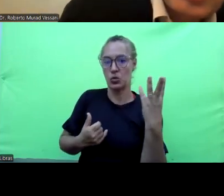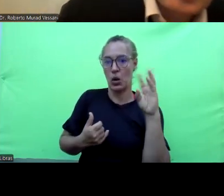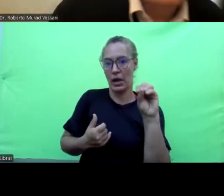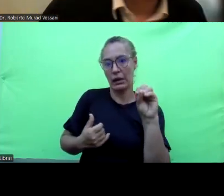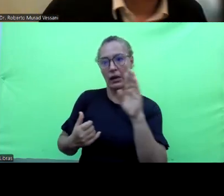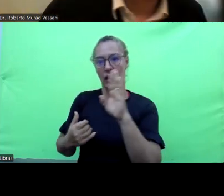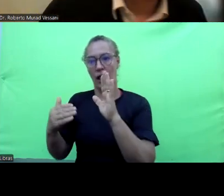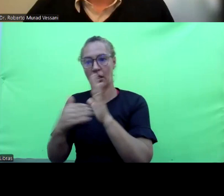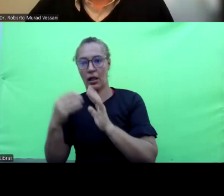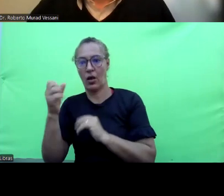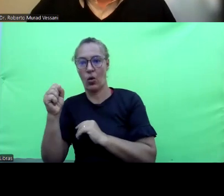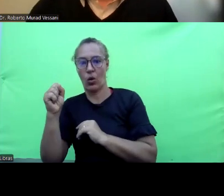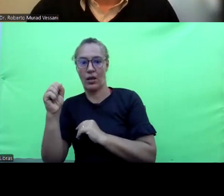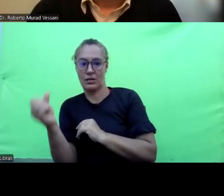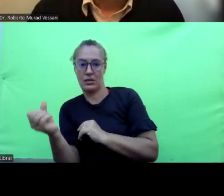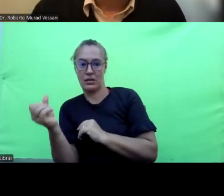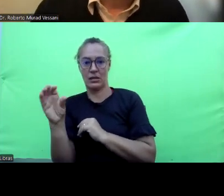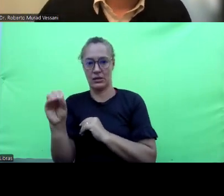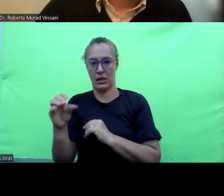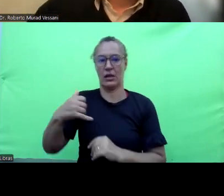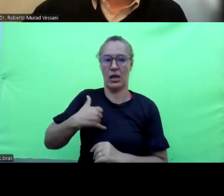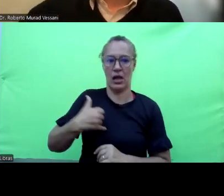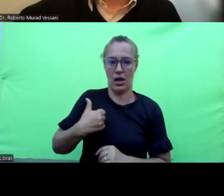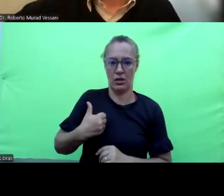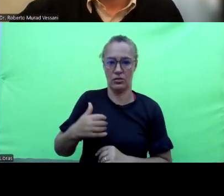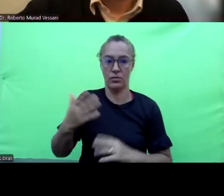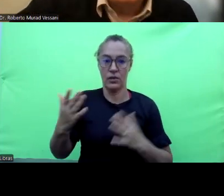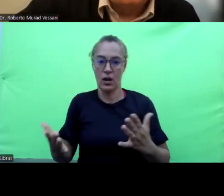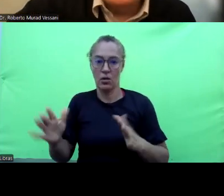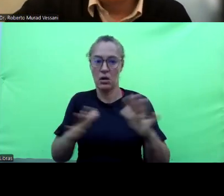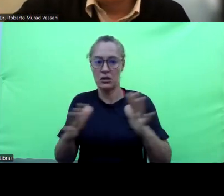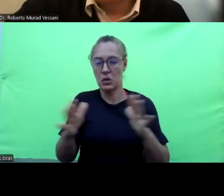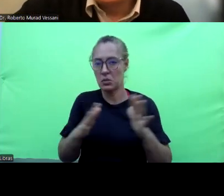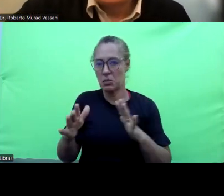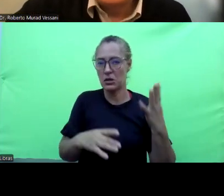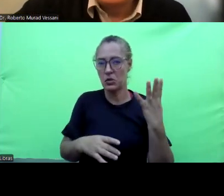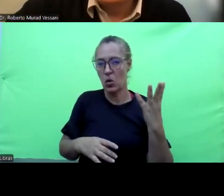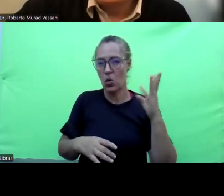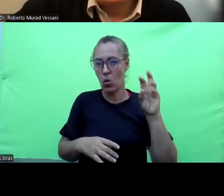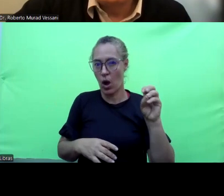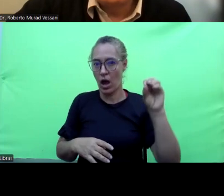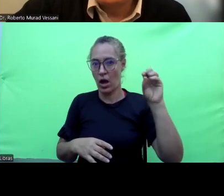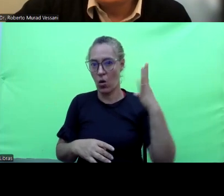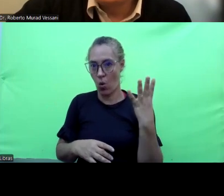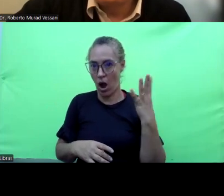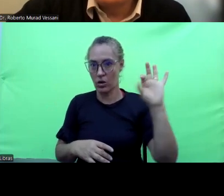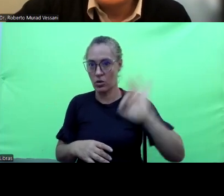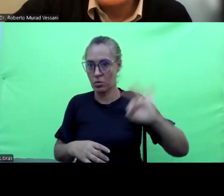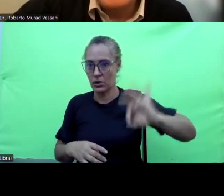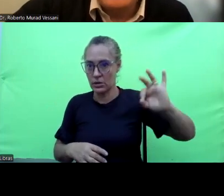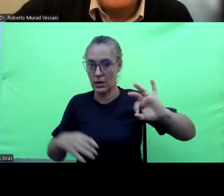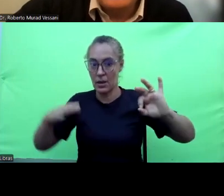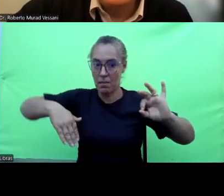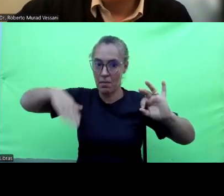torno de 2,4%, sendo 4% estão com mais de 60 anos. Vejam como aumenta com a